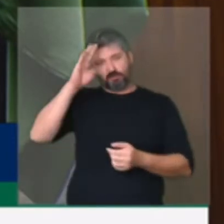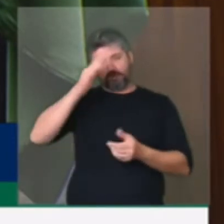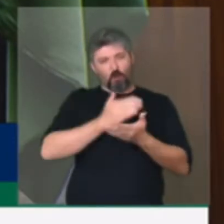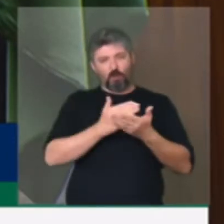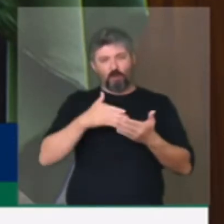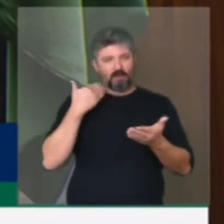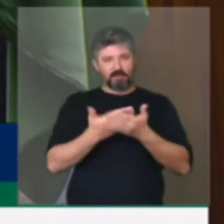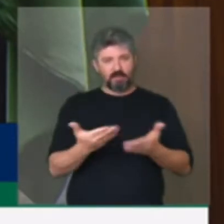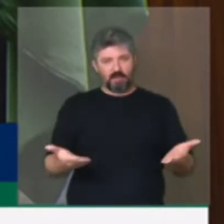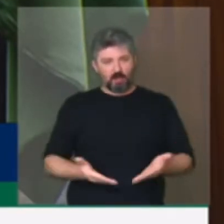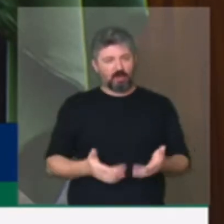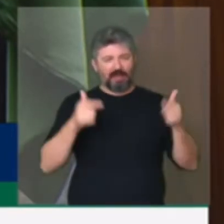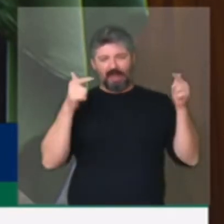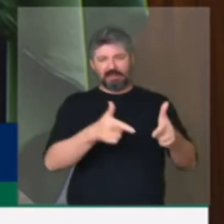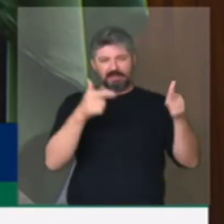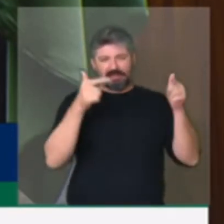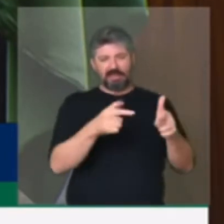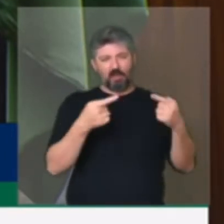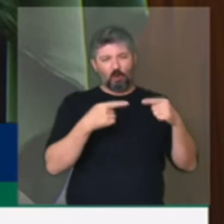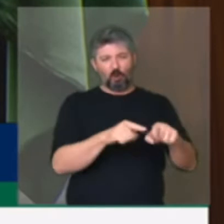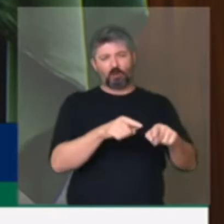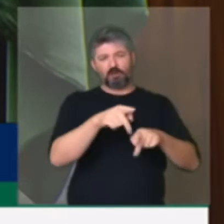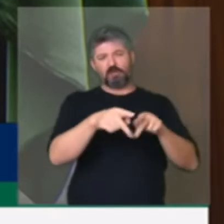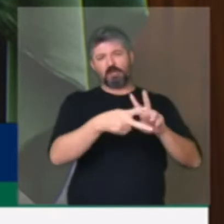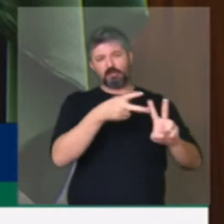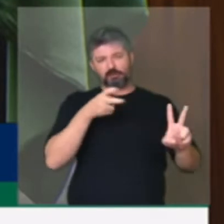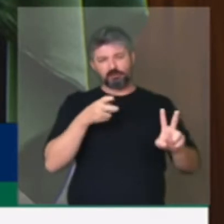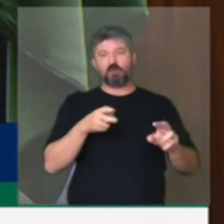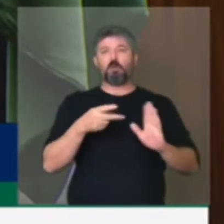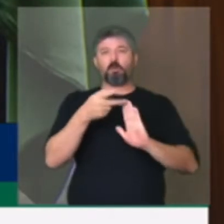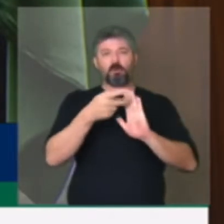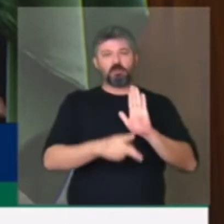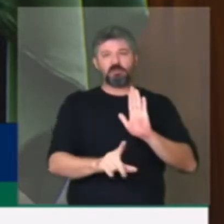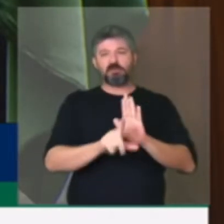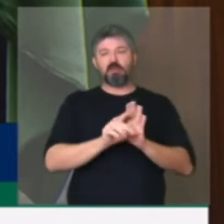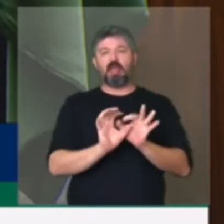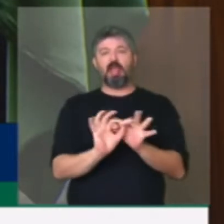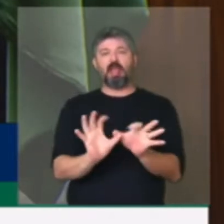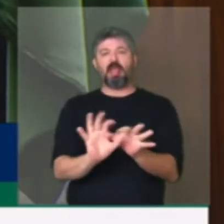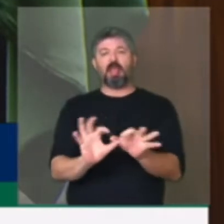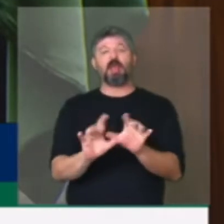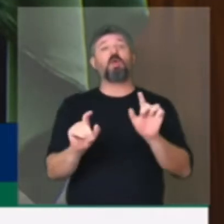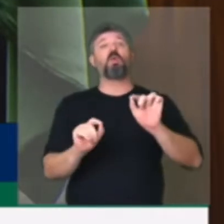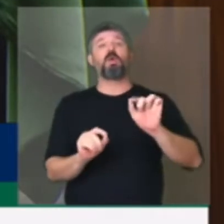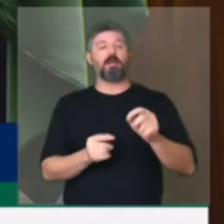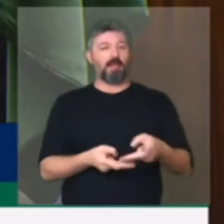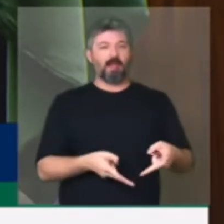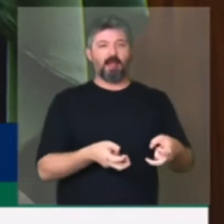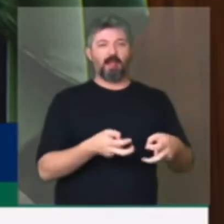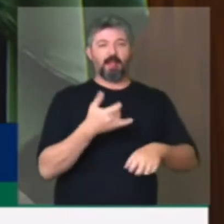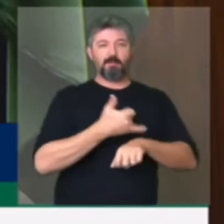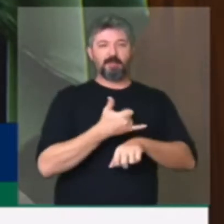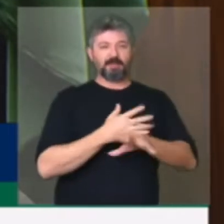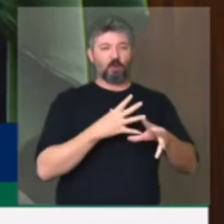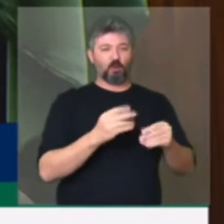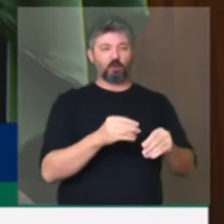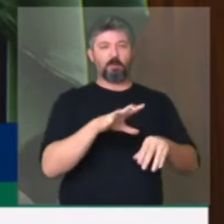povo que está sendo atacado com a tentativa de projetos para permitir a exploração da terra